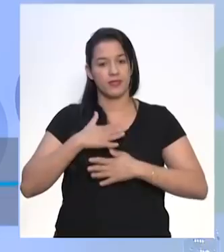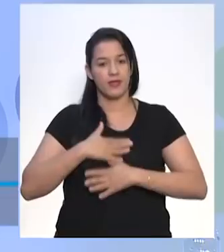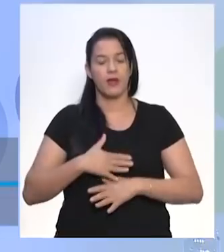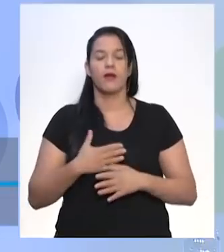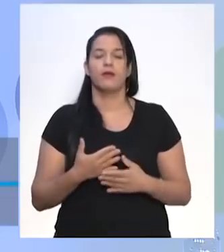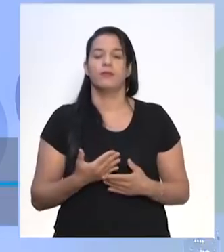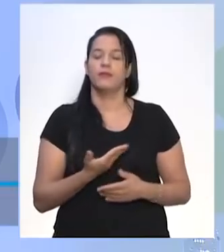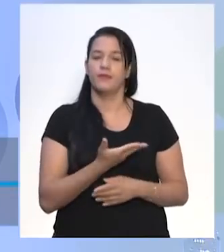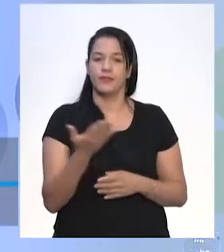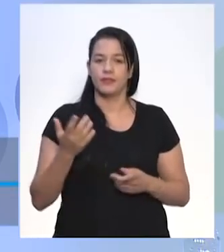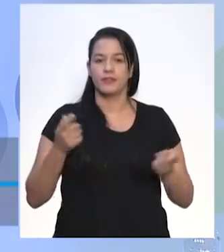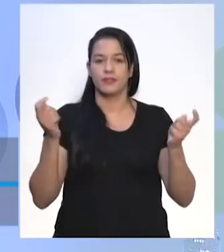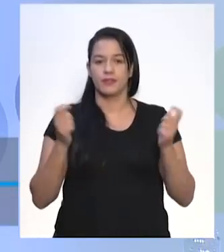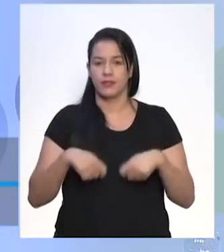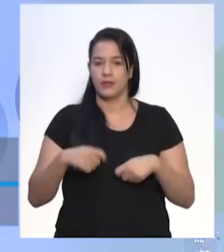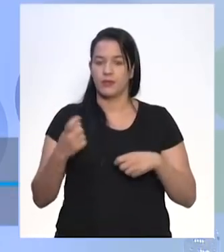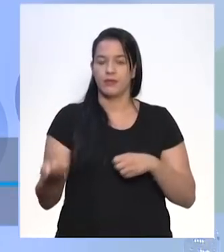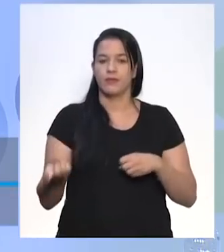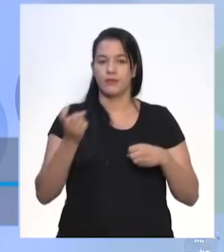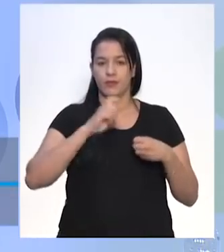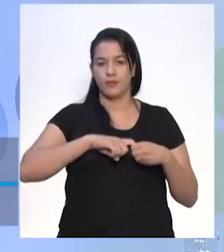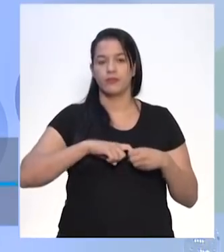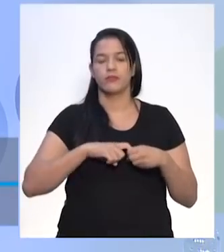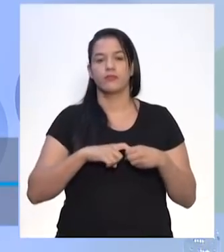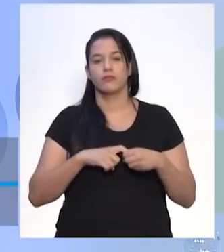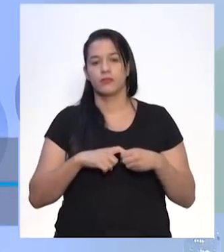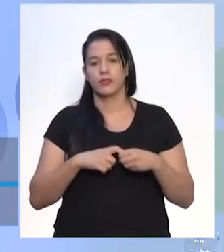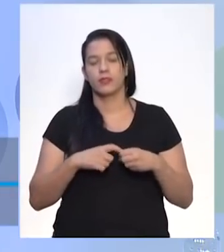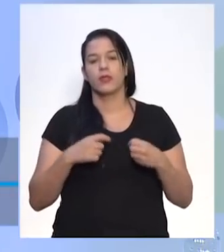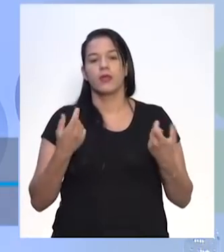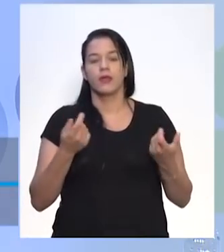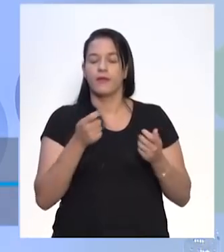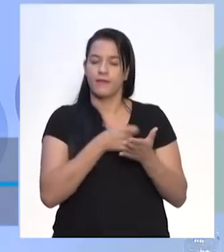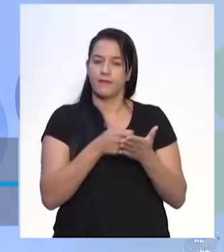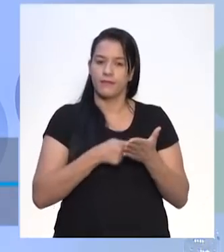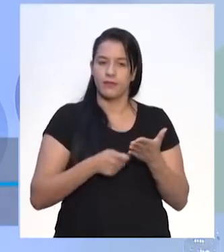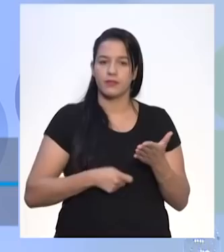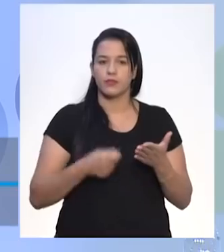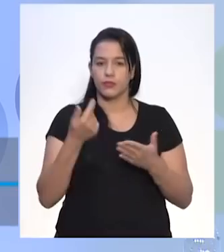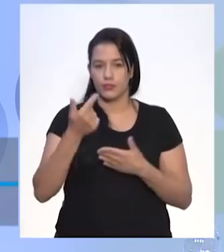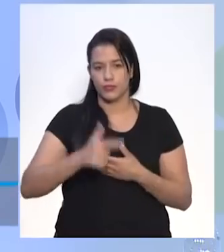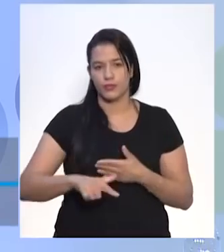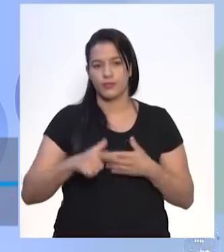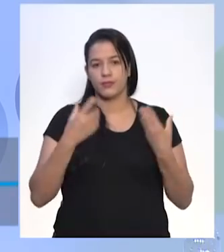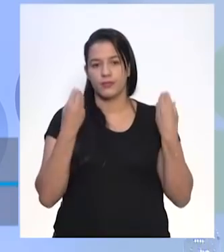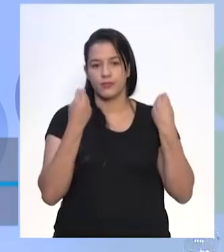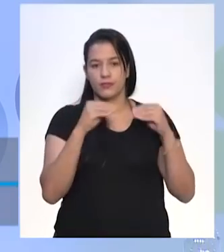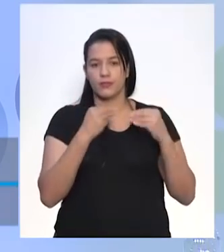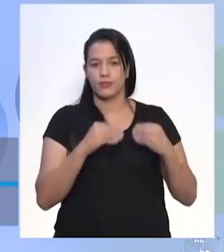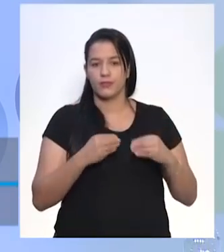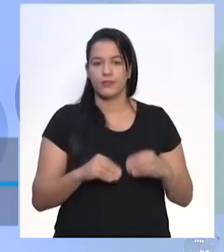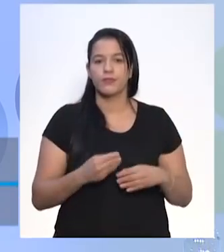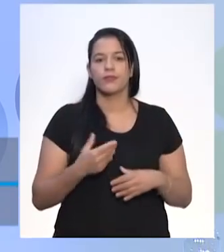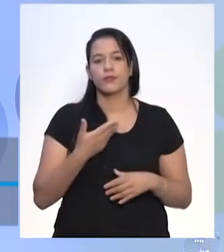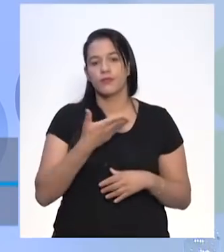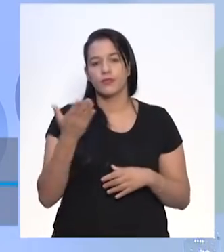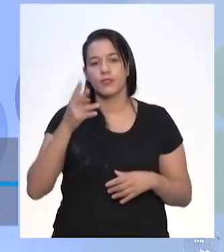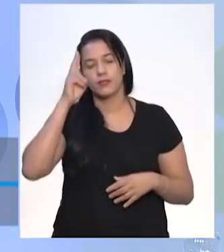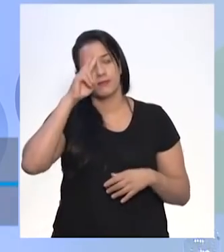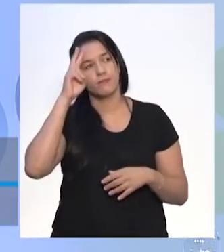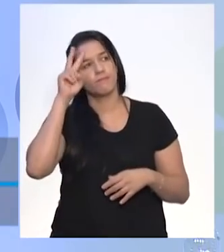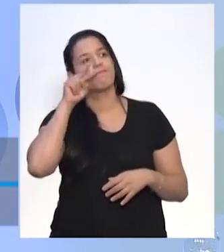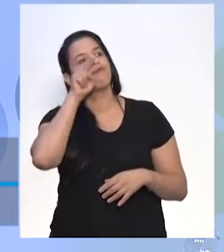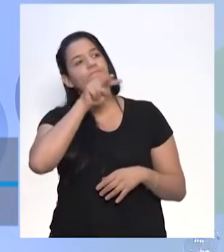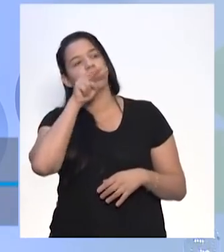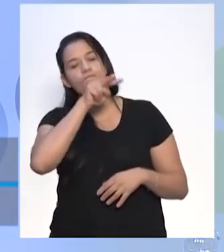de tranquilidade, vocês podem retomar, né, este quadro. E aí vocês podem colocar em um lugar assim que vocês tenham